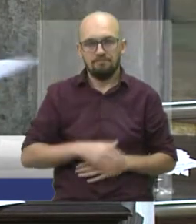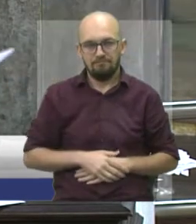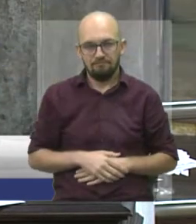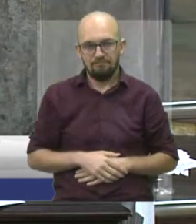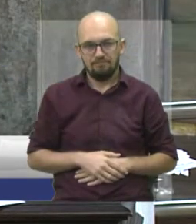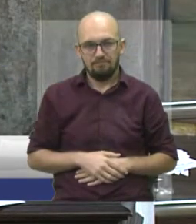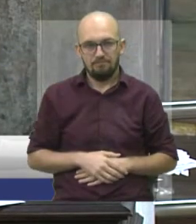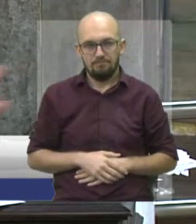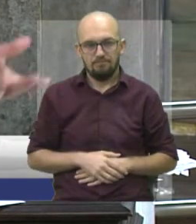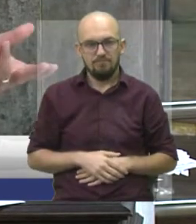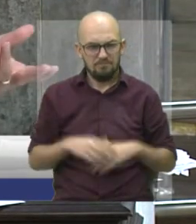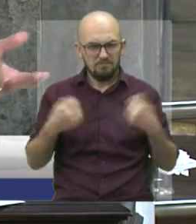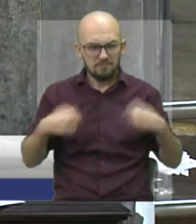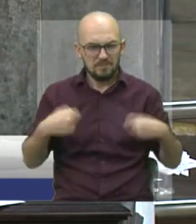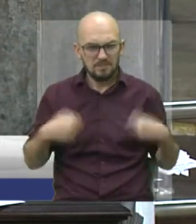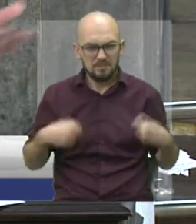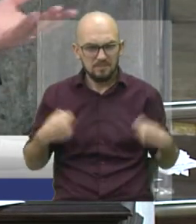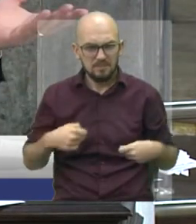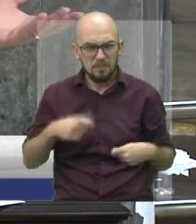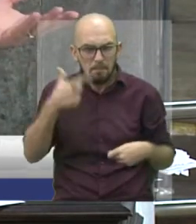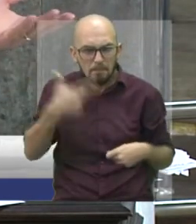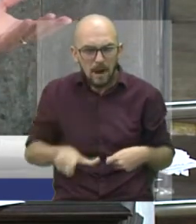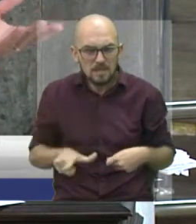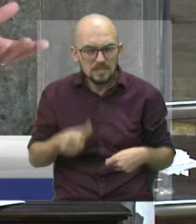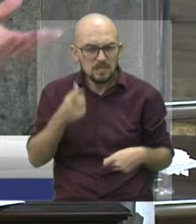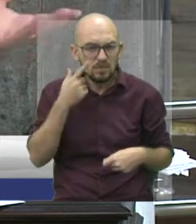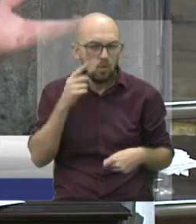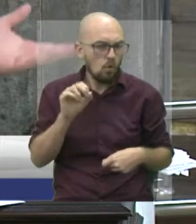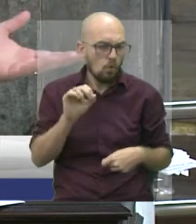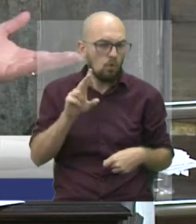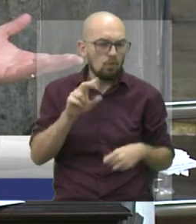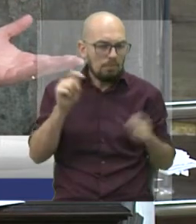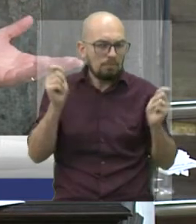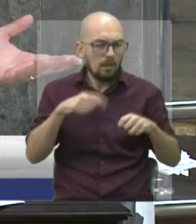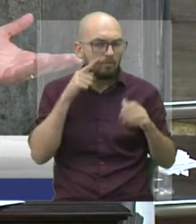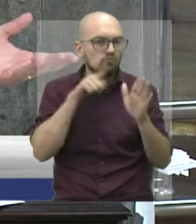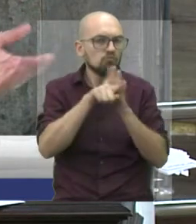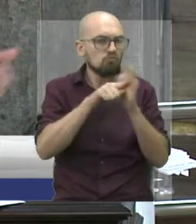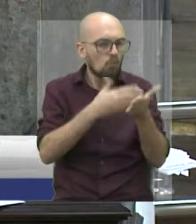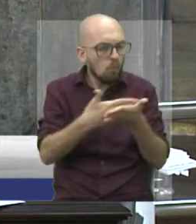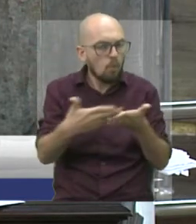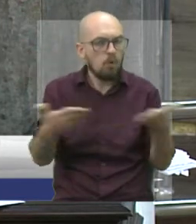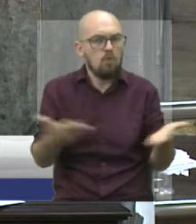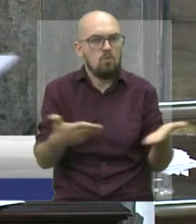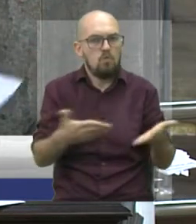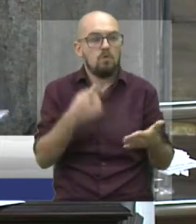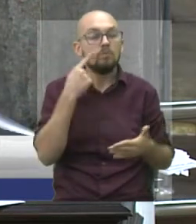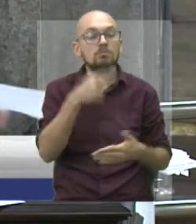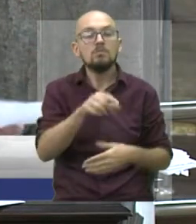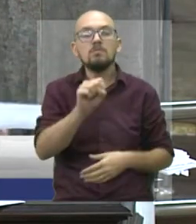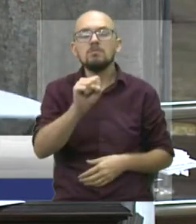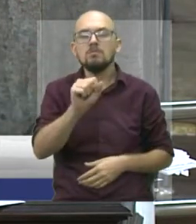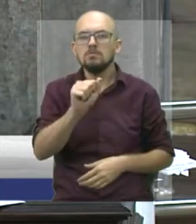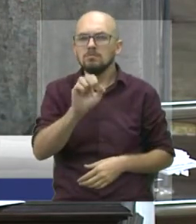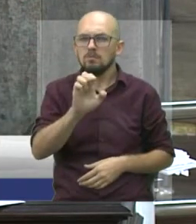Precisa mais de motivo para a gente investigar a agência reguladora para ver se tem ou não tem algum